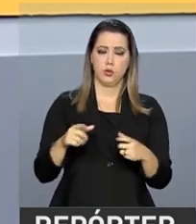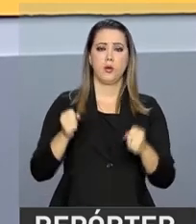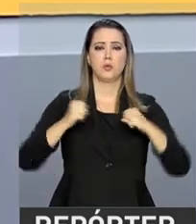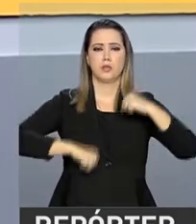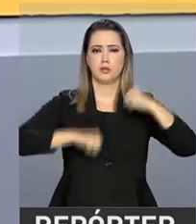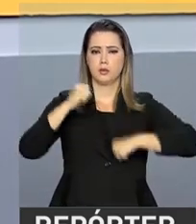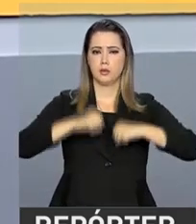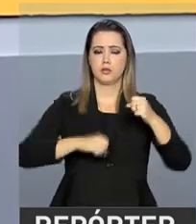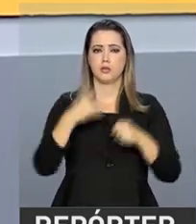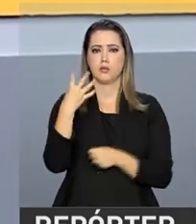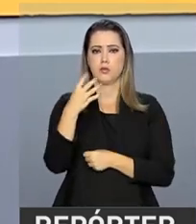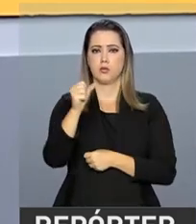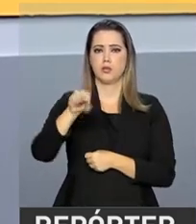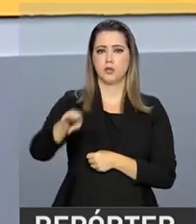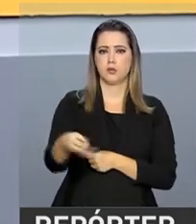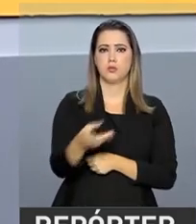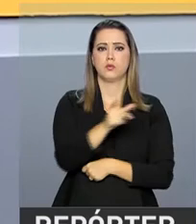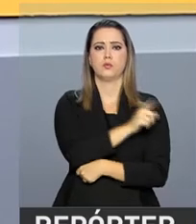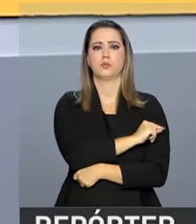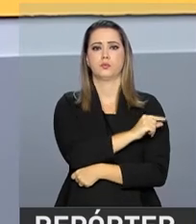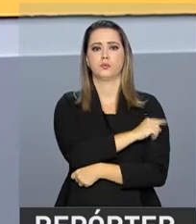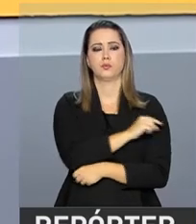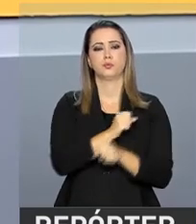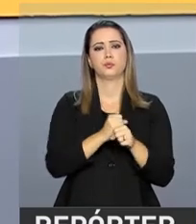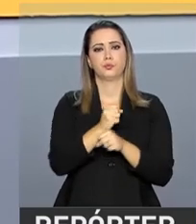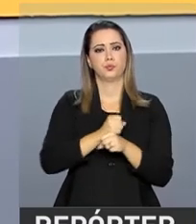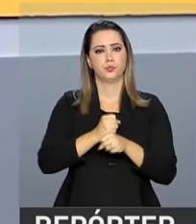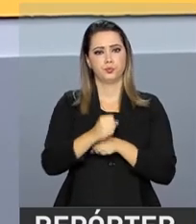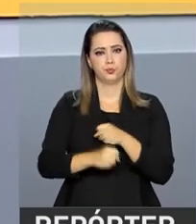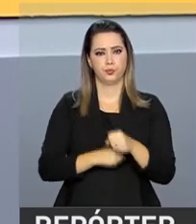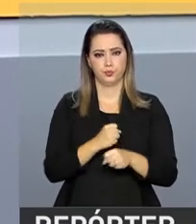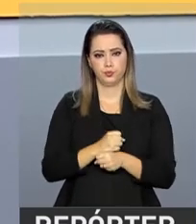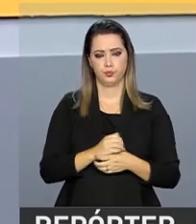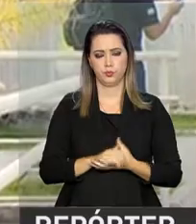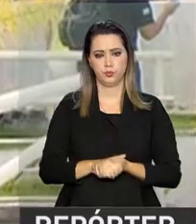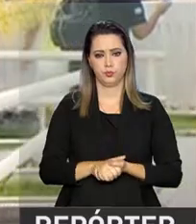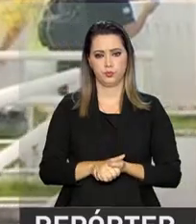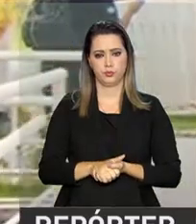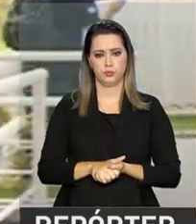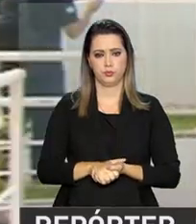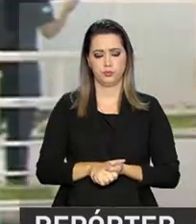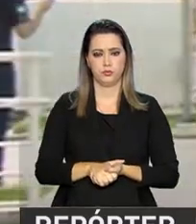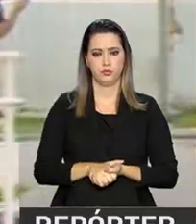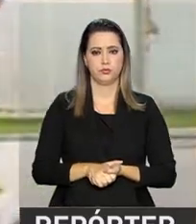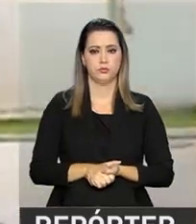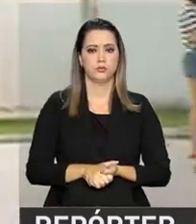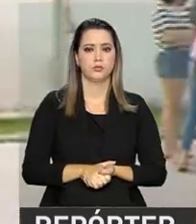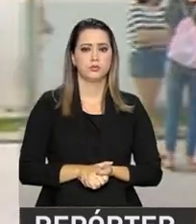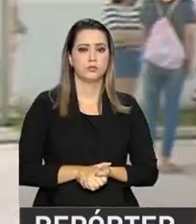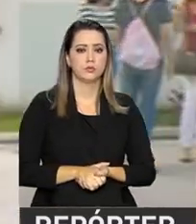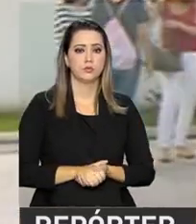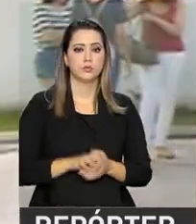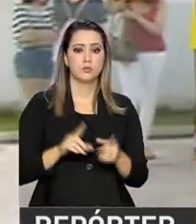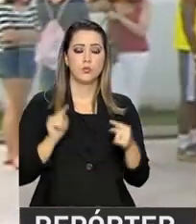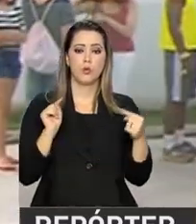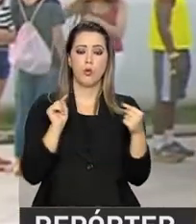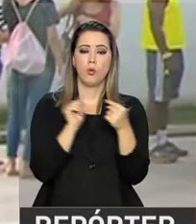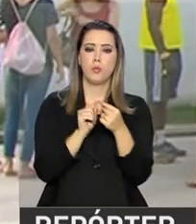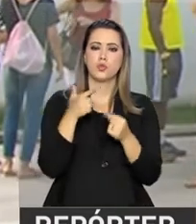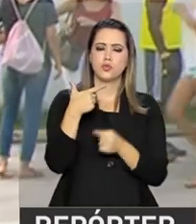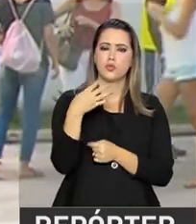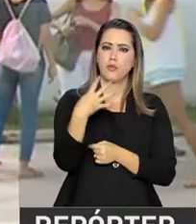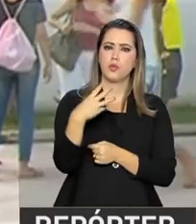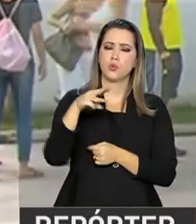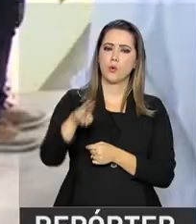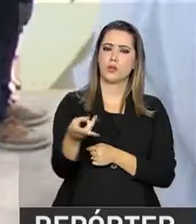de fabricar 48 milhões de doses da vacina por ano a meta é imunizar quase 24